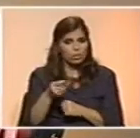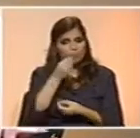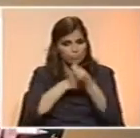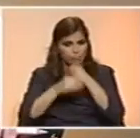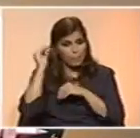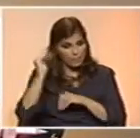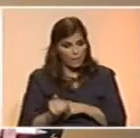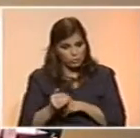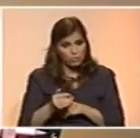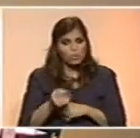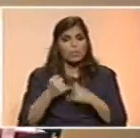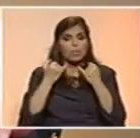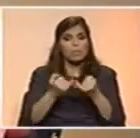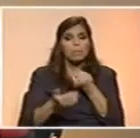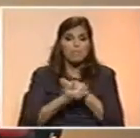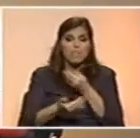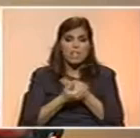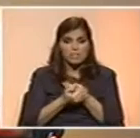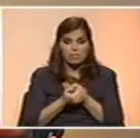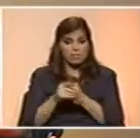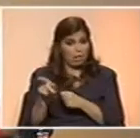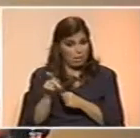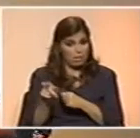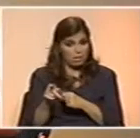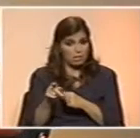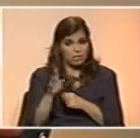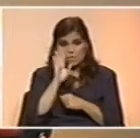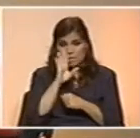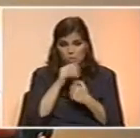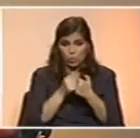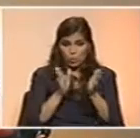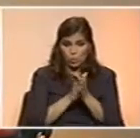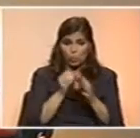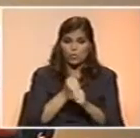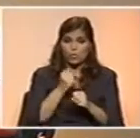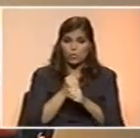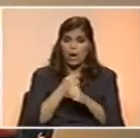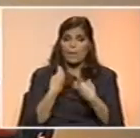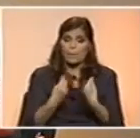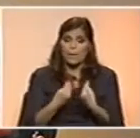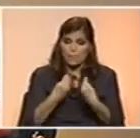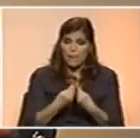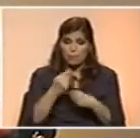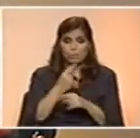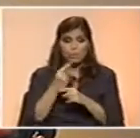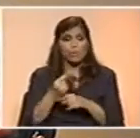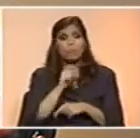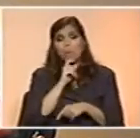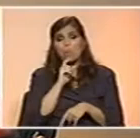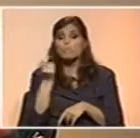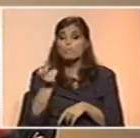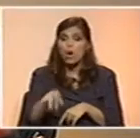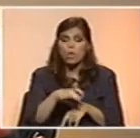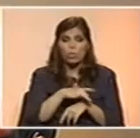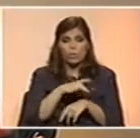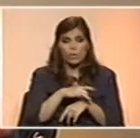é menor. E depois temos a velhice, em que aí, se tudo funcionar bem, porque depois temos que também estar atentas a algumas doenças, como por exemplo